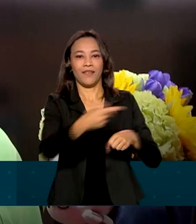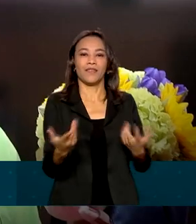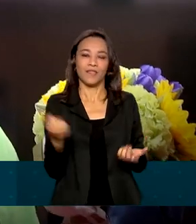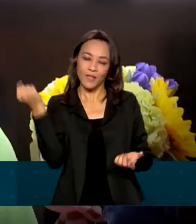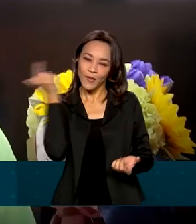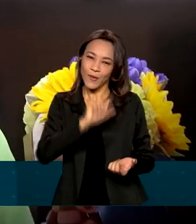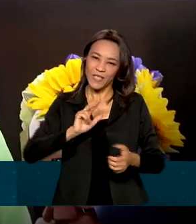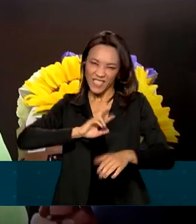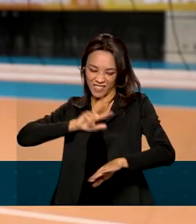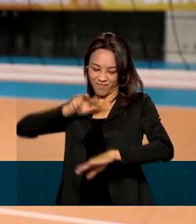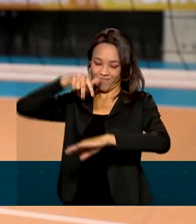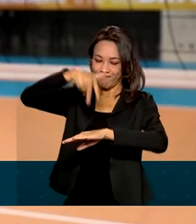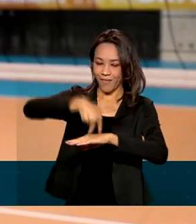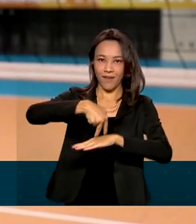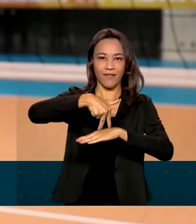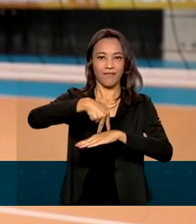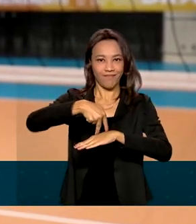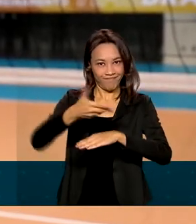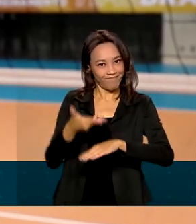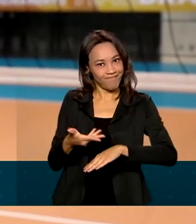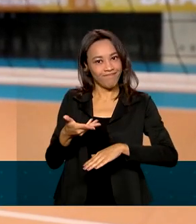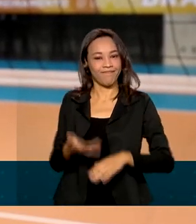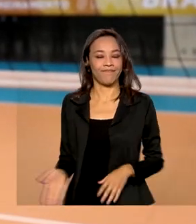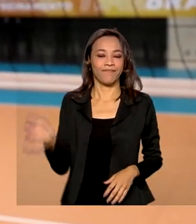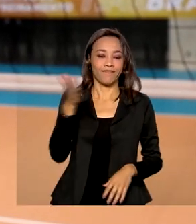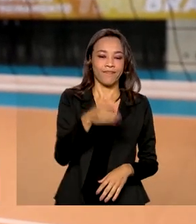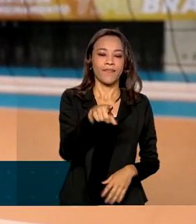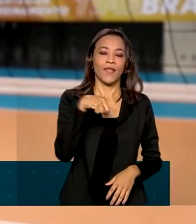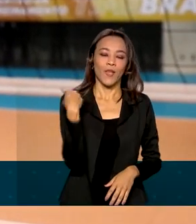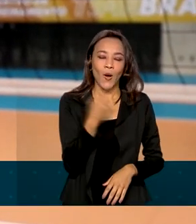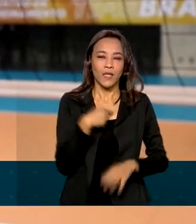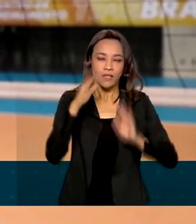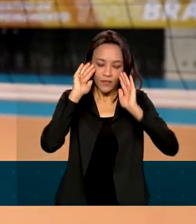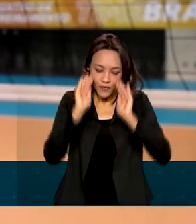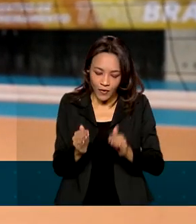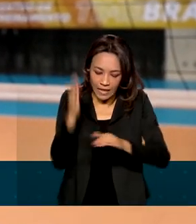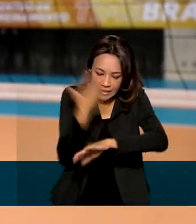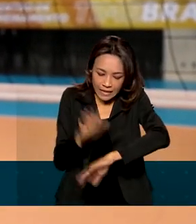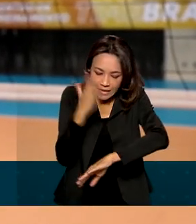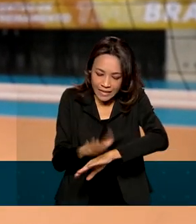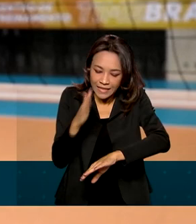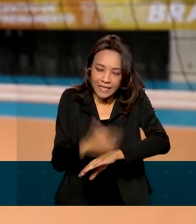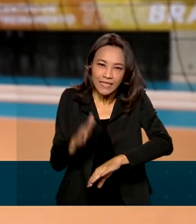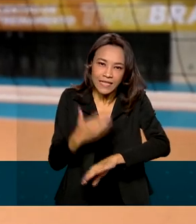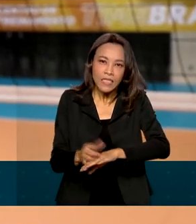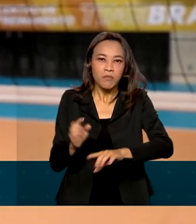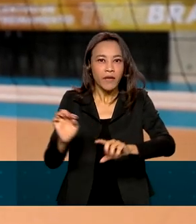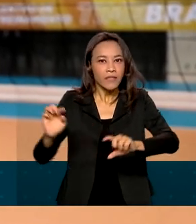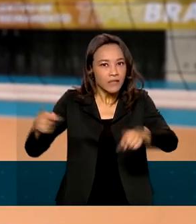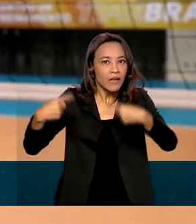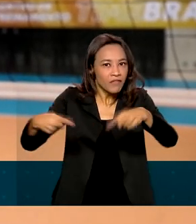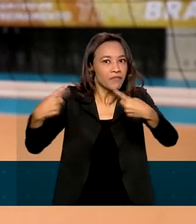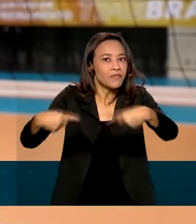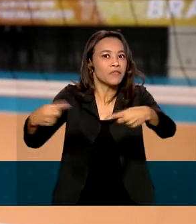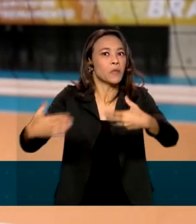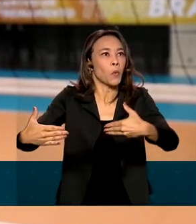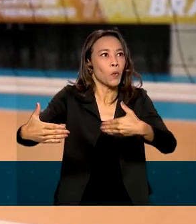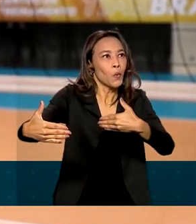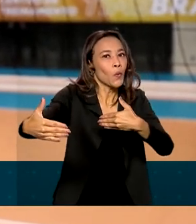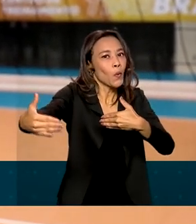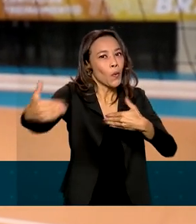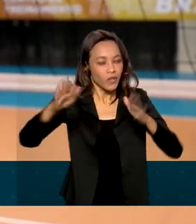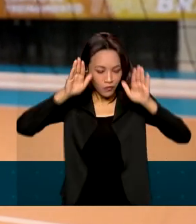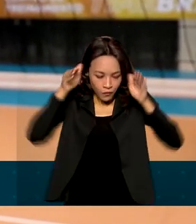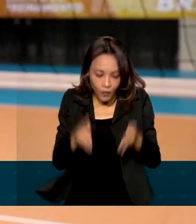conquistar um lugar no pódio pode se concentrar no treinamento tudo aquilo que a gente vai enfrentar de desafio pela frente então